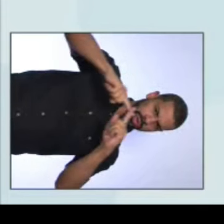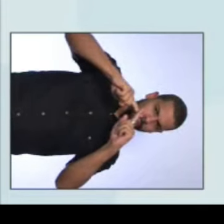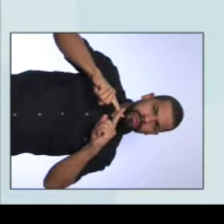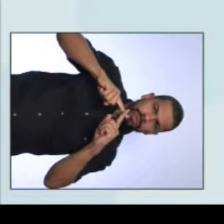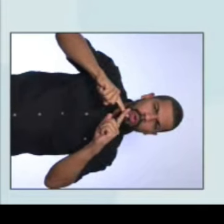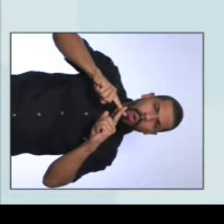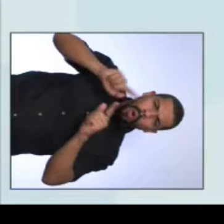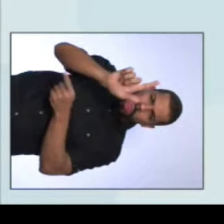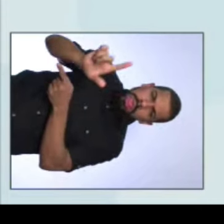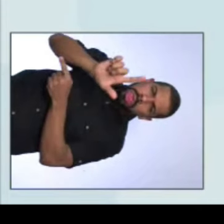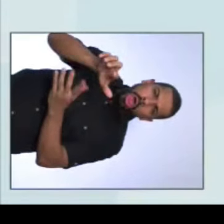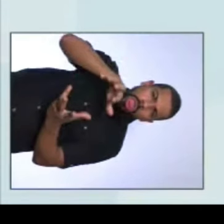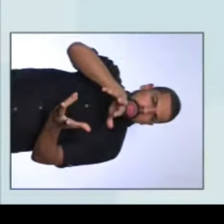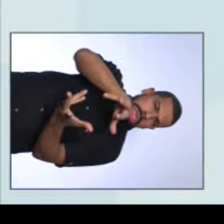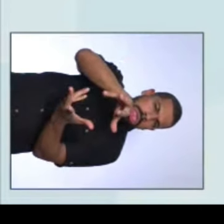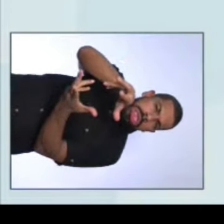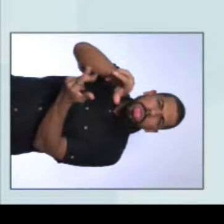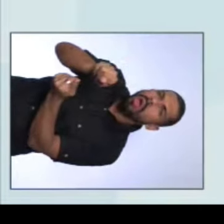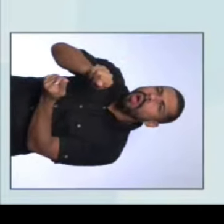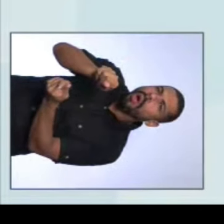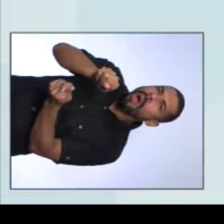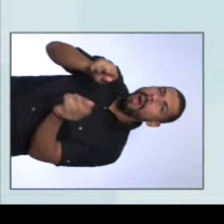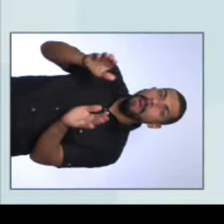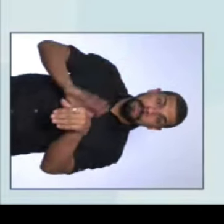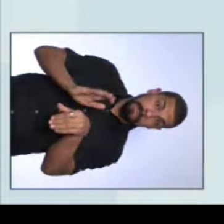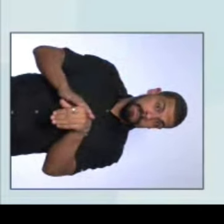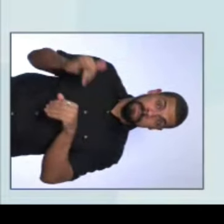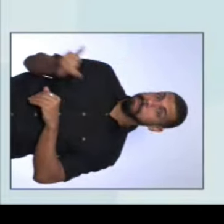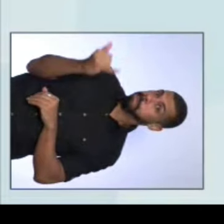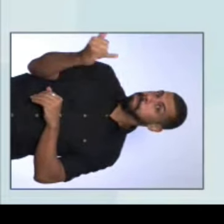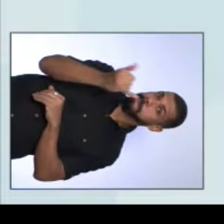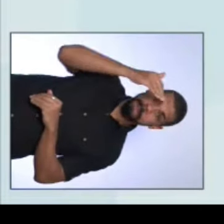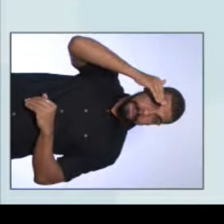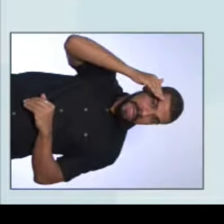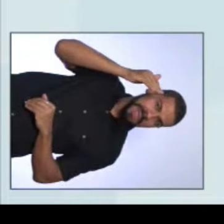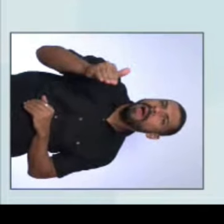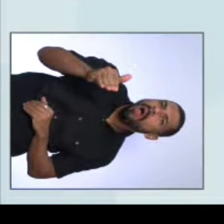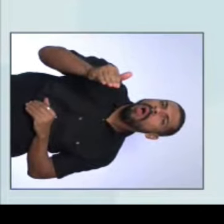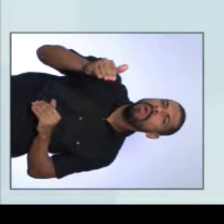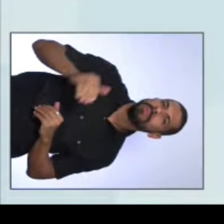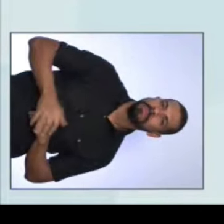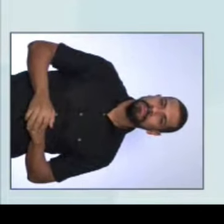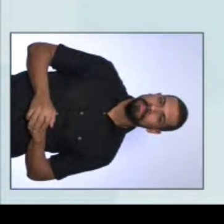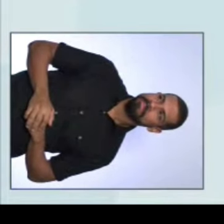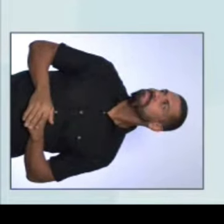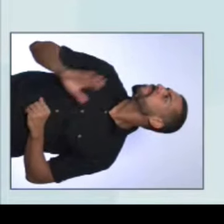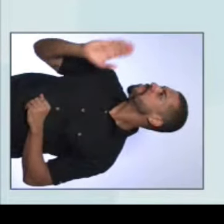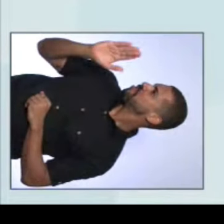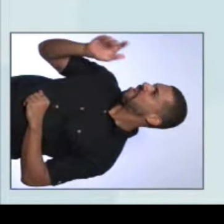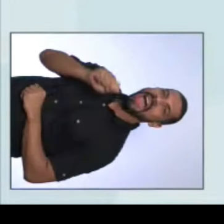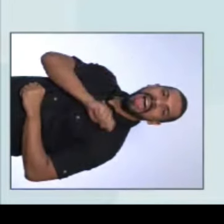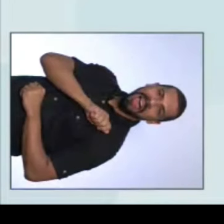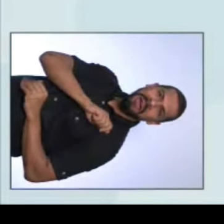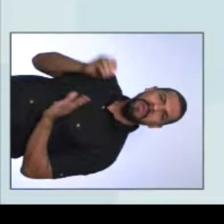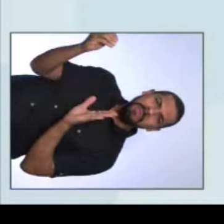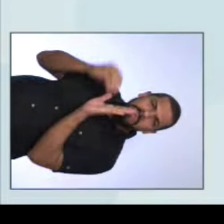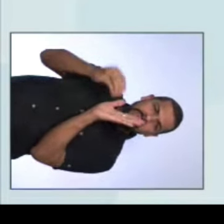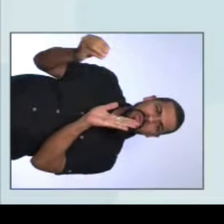Mundial. Esta é a principal notícia do jornal. Estão dizendo, estão respondendo. Exatamente. Que é uma